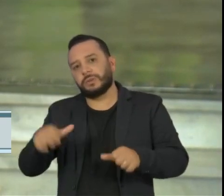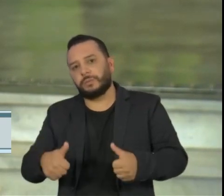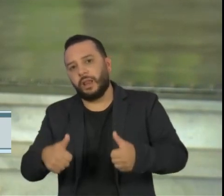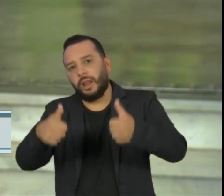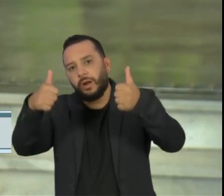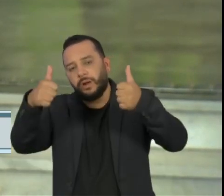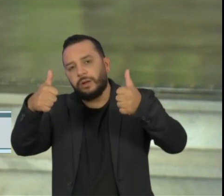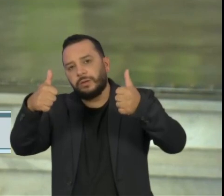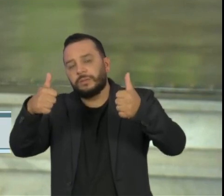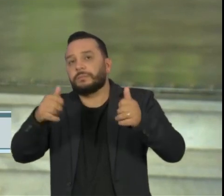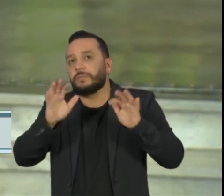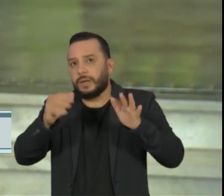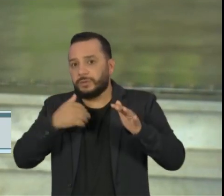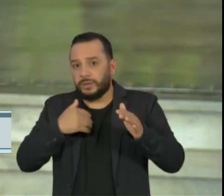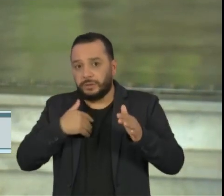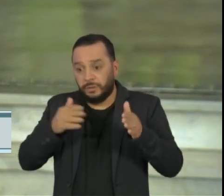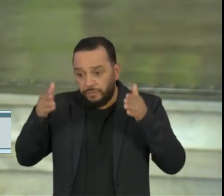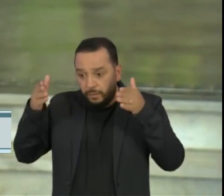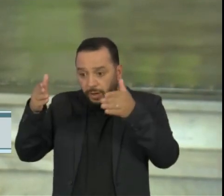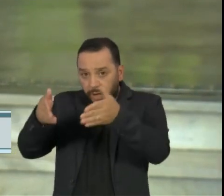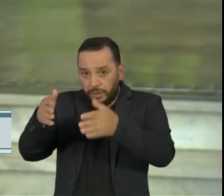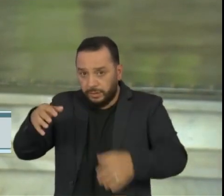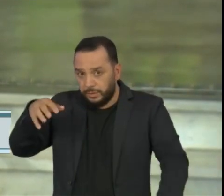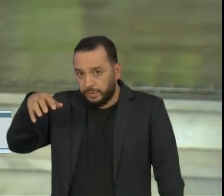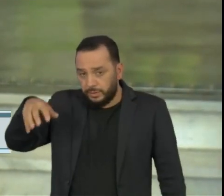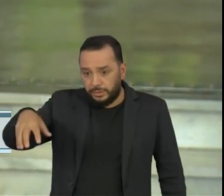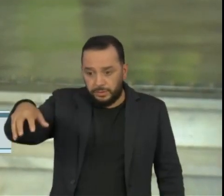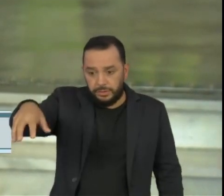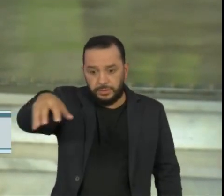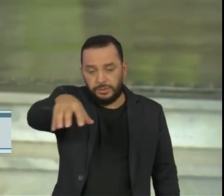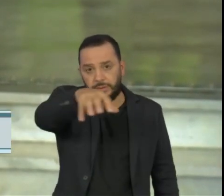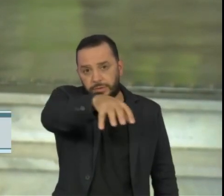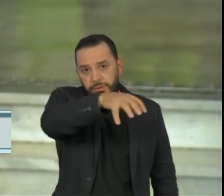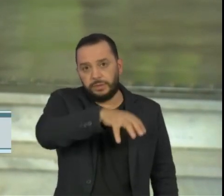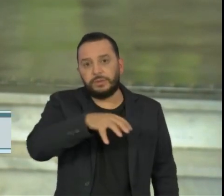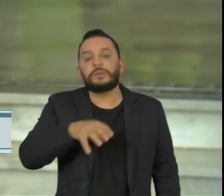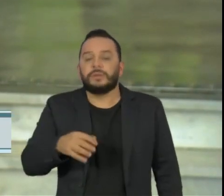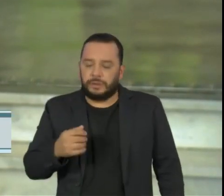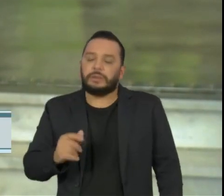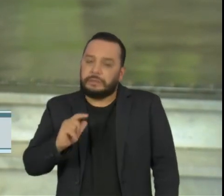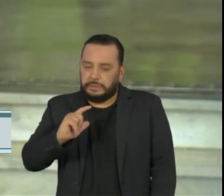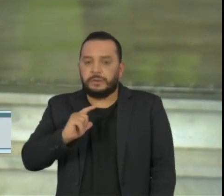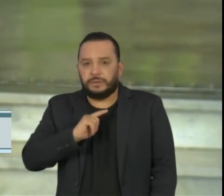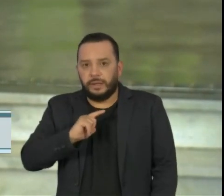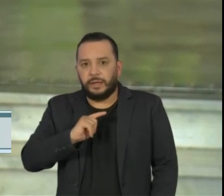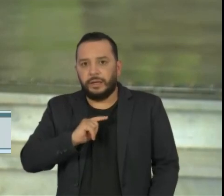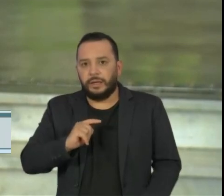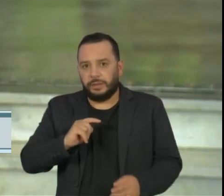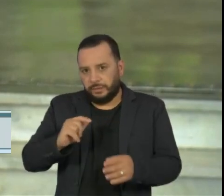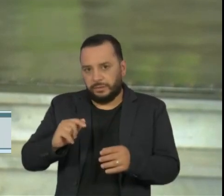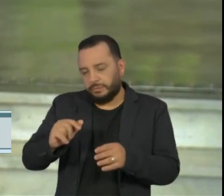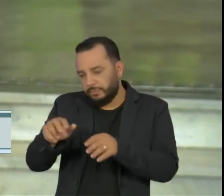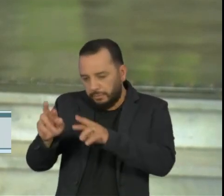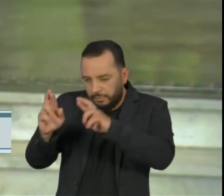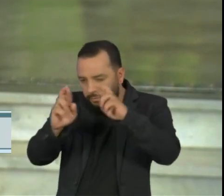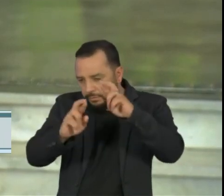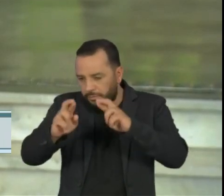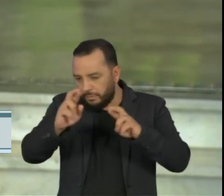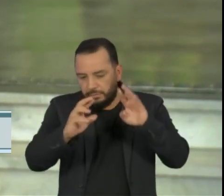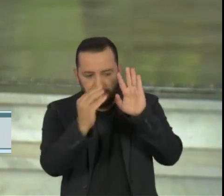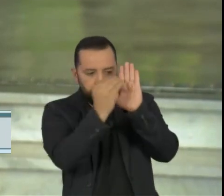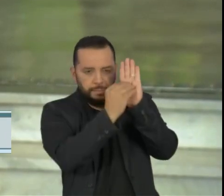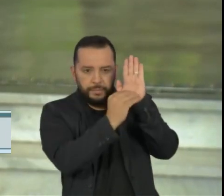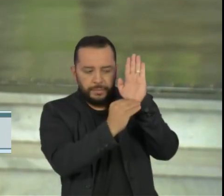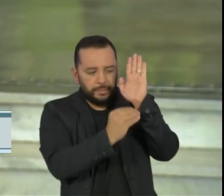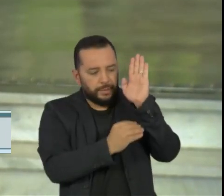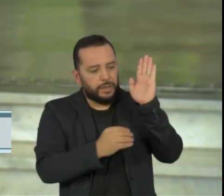preocupação focada em municípios específicos, que trouxe essa nota técnica do centro de contingência, para a gente poder dar um passo além,